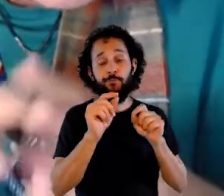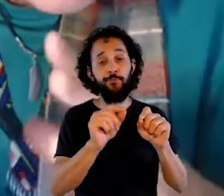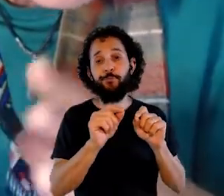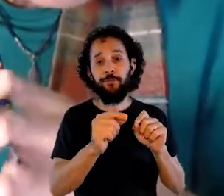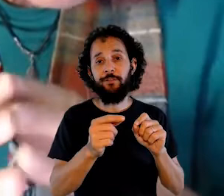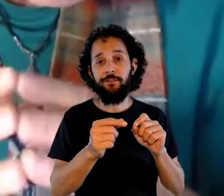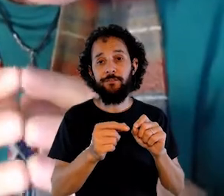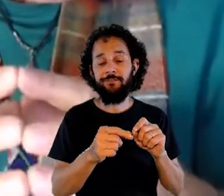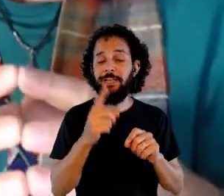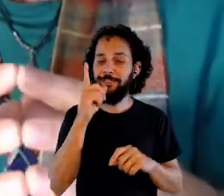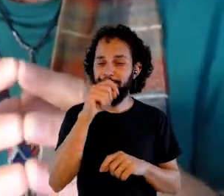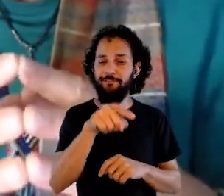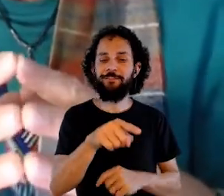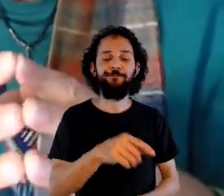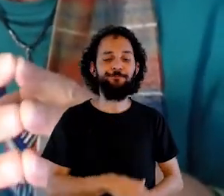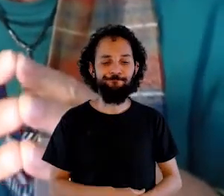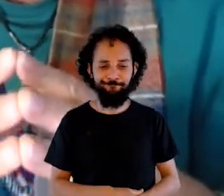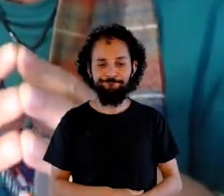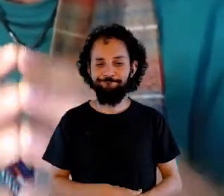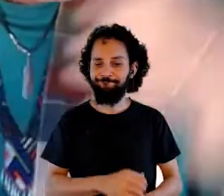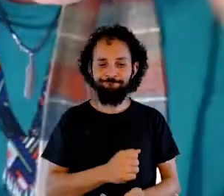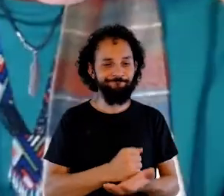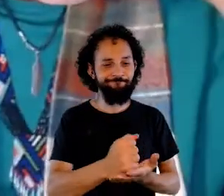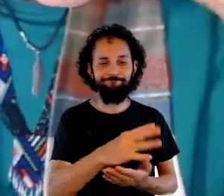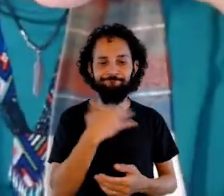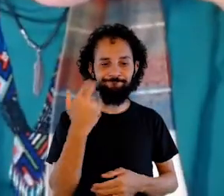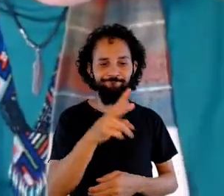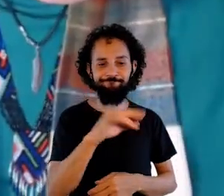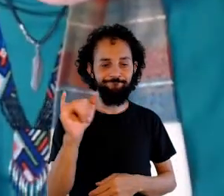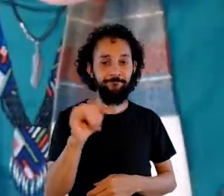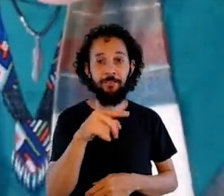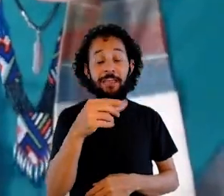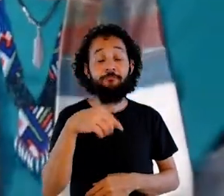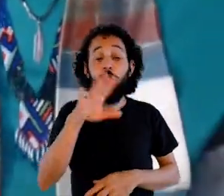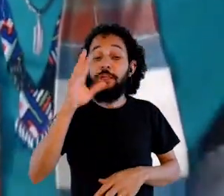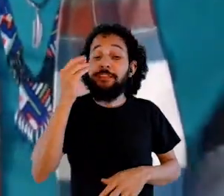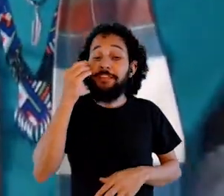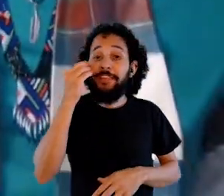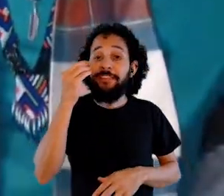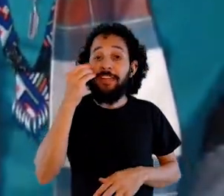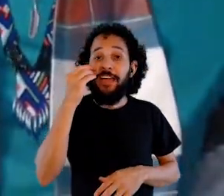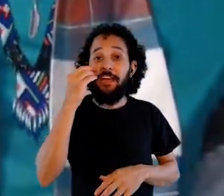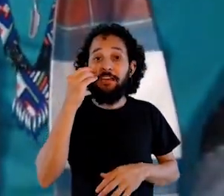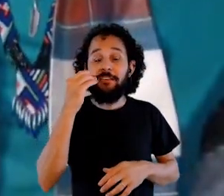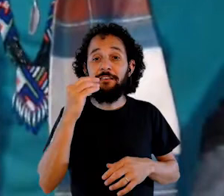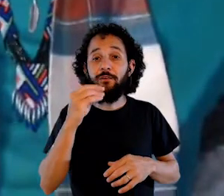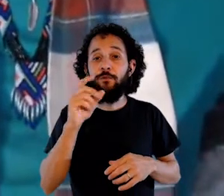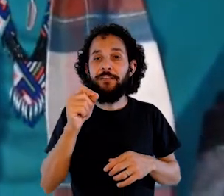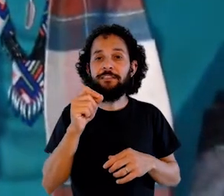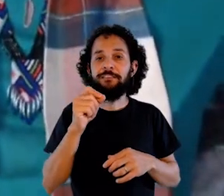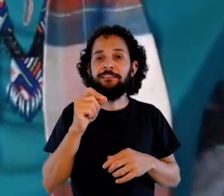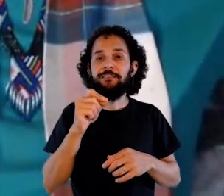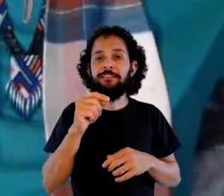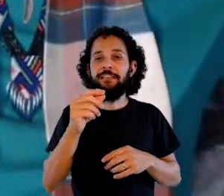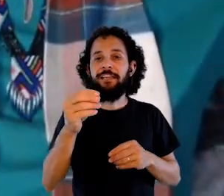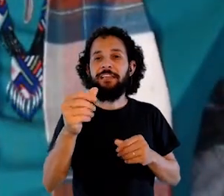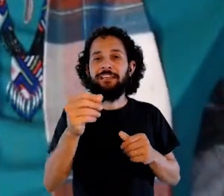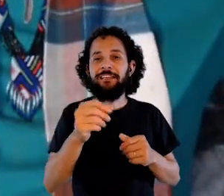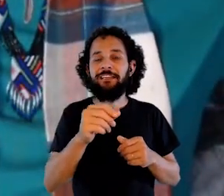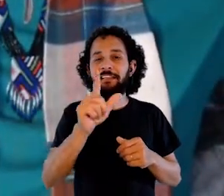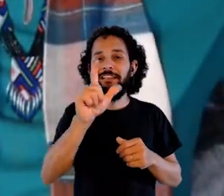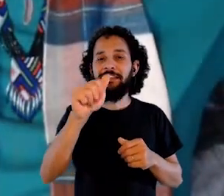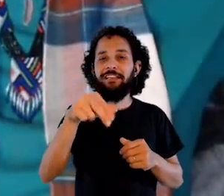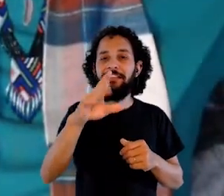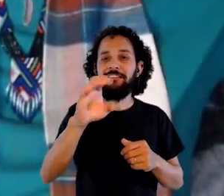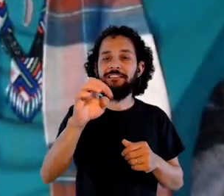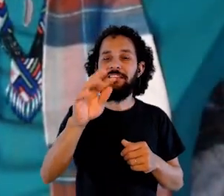estava desenganado, né? Que ele ia fazer uma tentativa de cauterizar não, de lancetar, chamava.